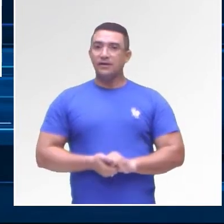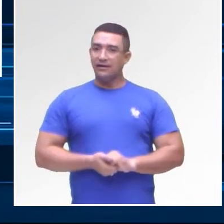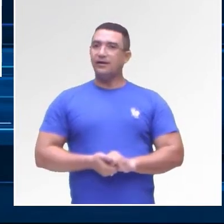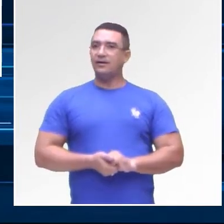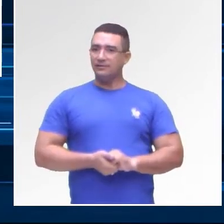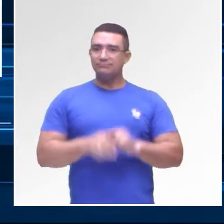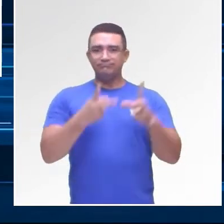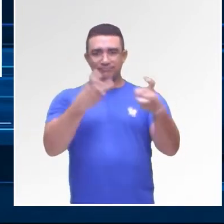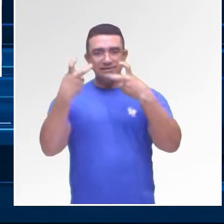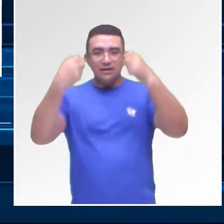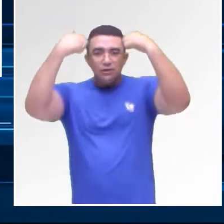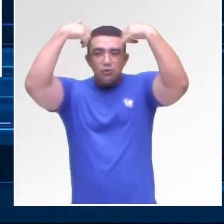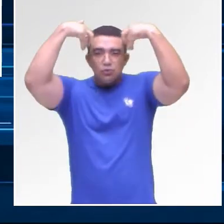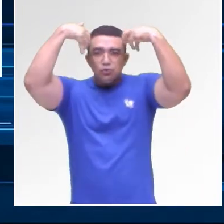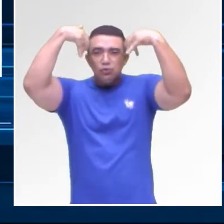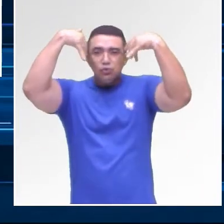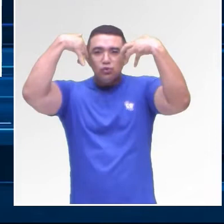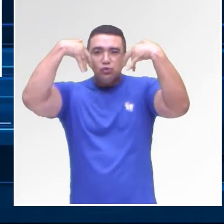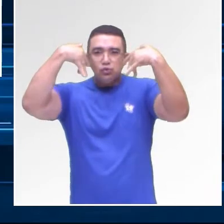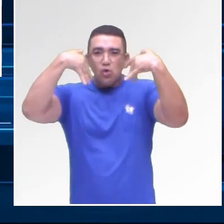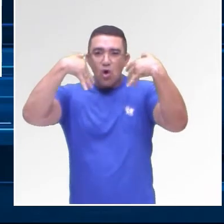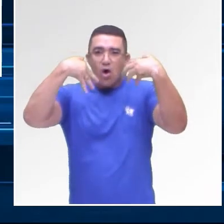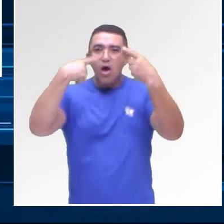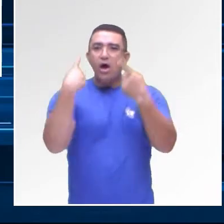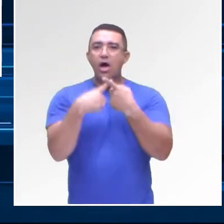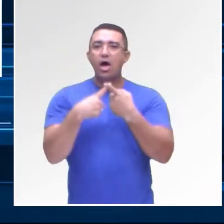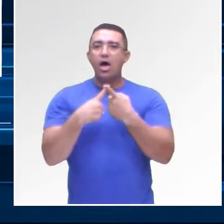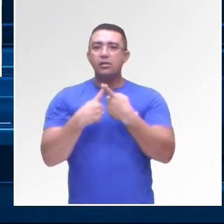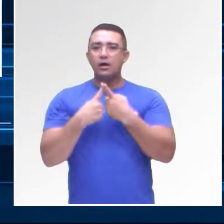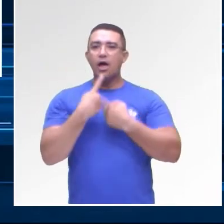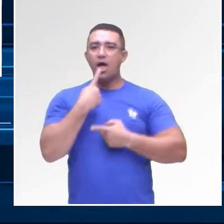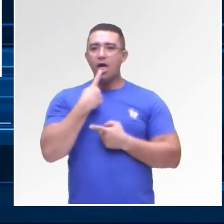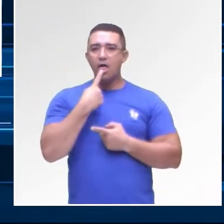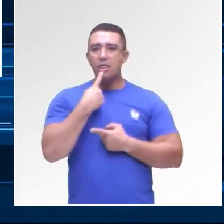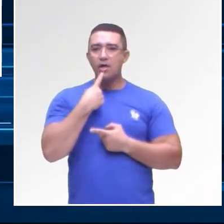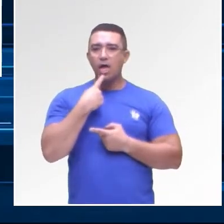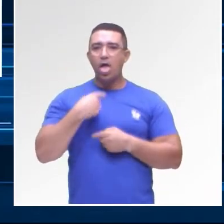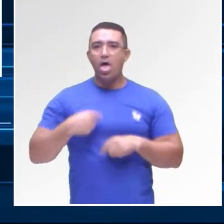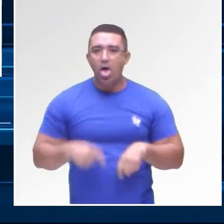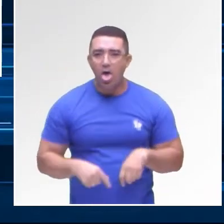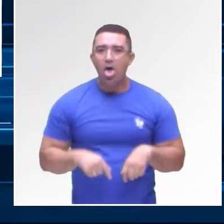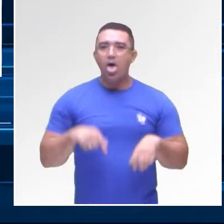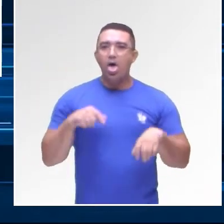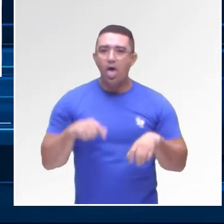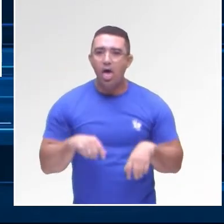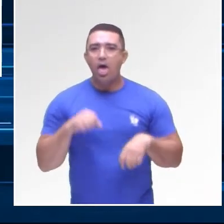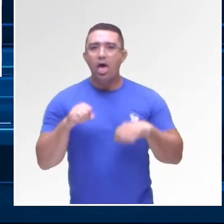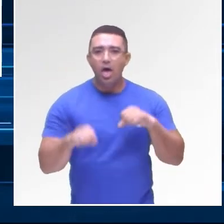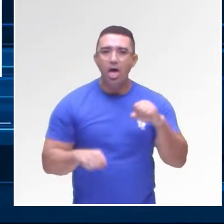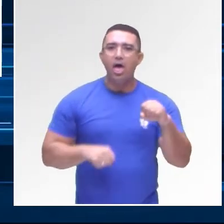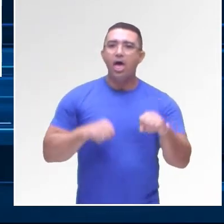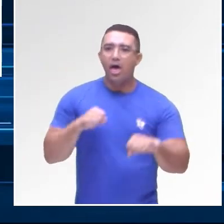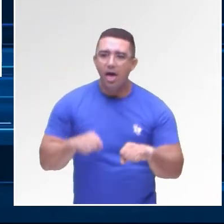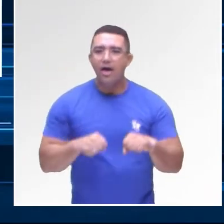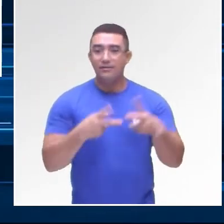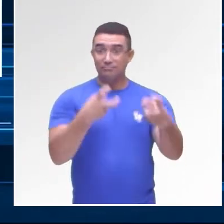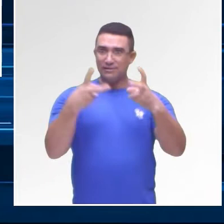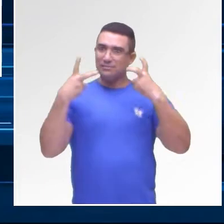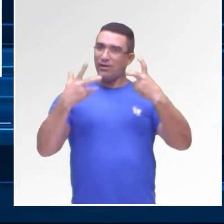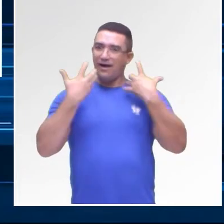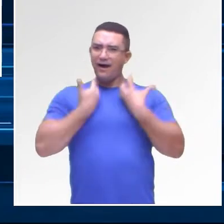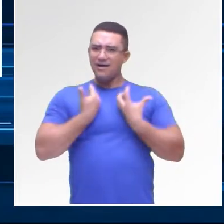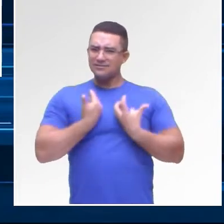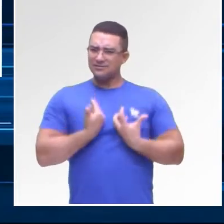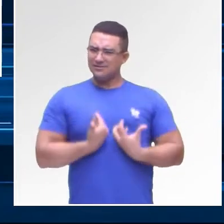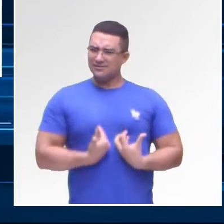suor. Pelo fato de ele estar com a língua para fora, já dá para perceber que ele está bem cansado, né? Então, vamos ver aí